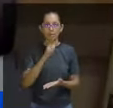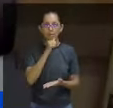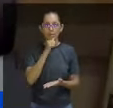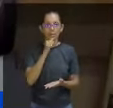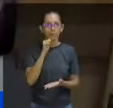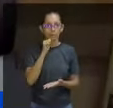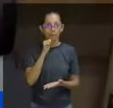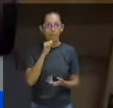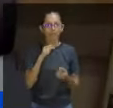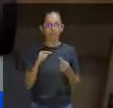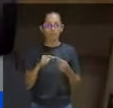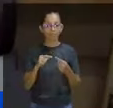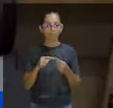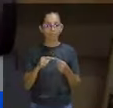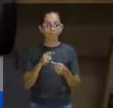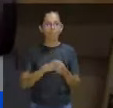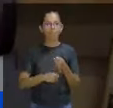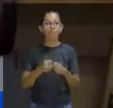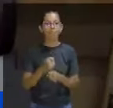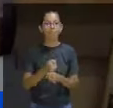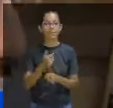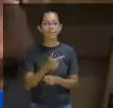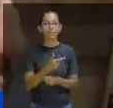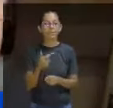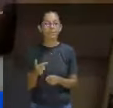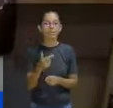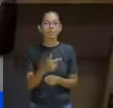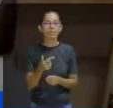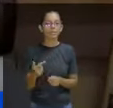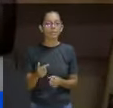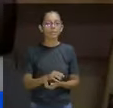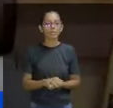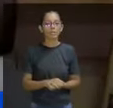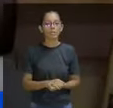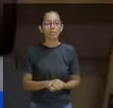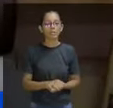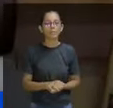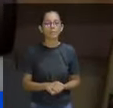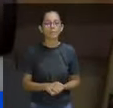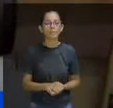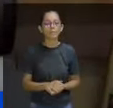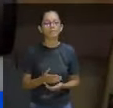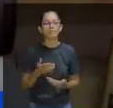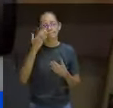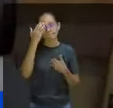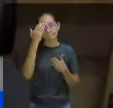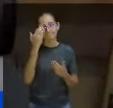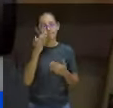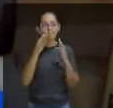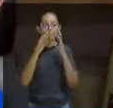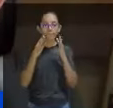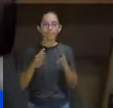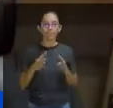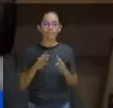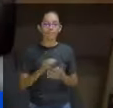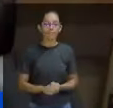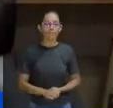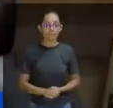em relação ao exercício de 2022. E aqui, Excelência, encerra a sustentação agradecendo a atenção de todos.